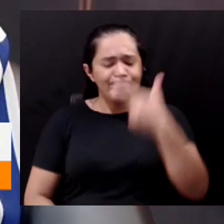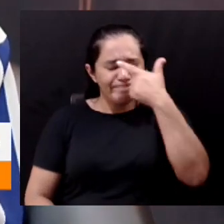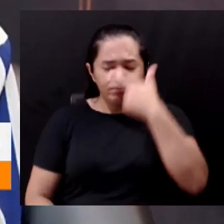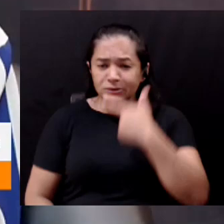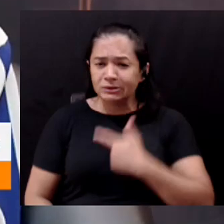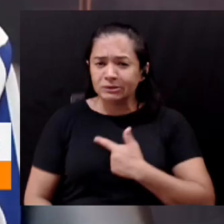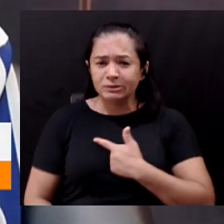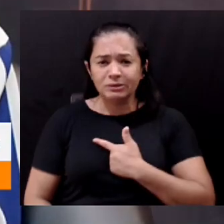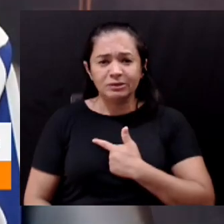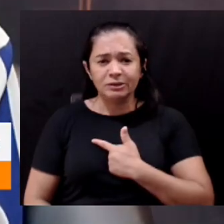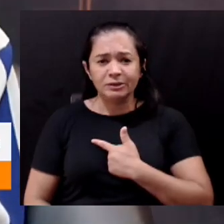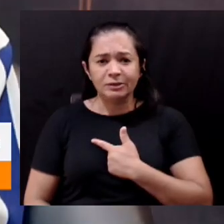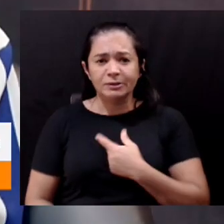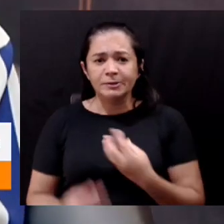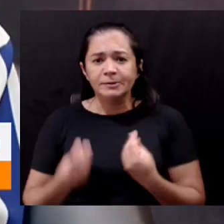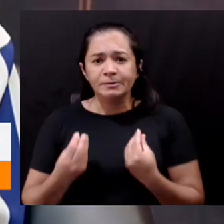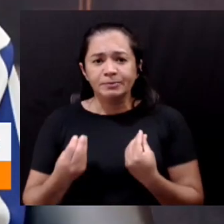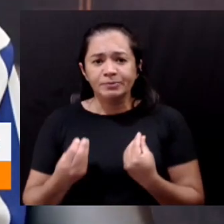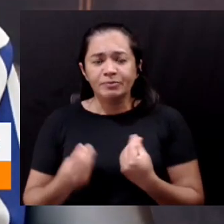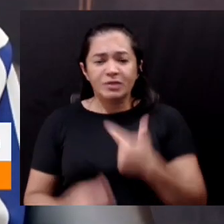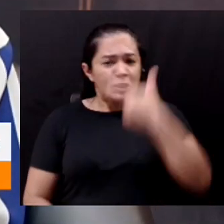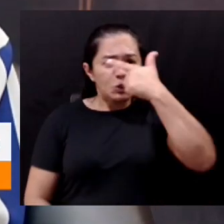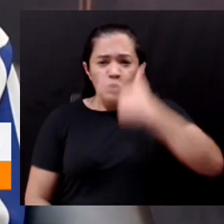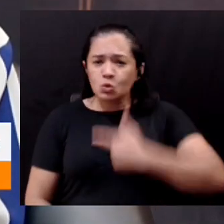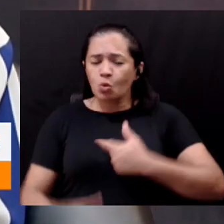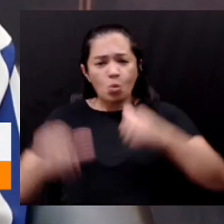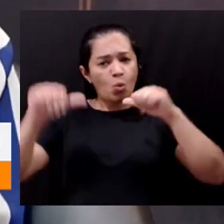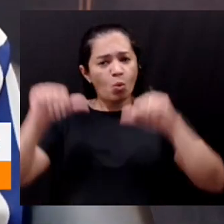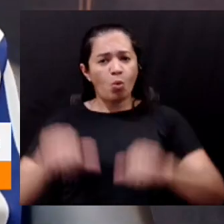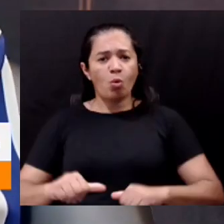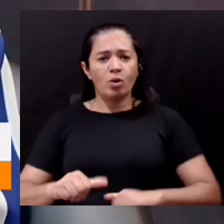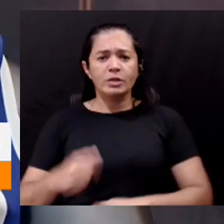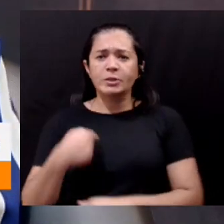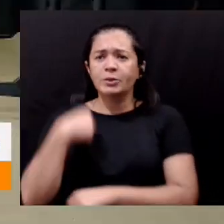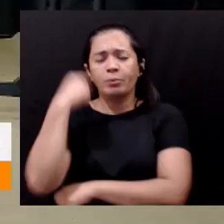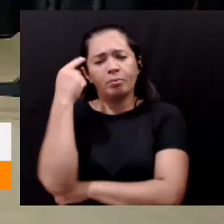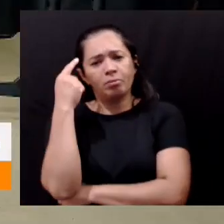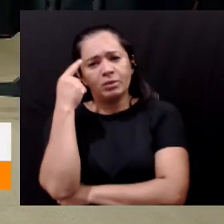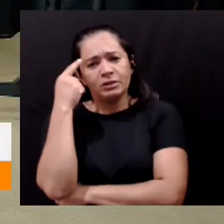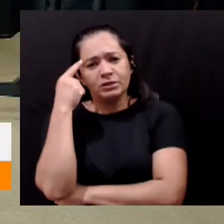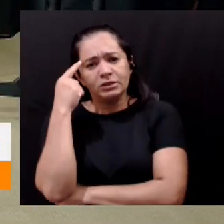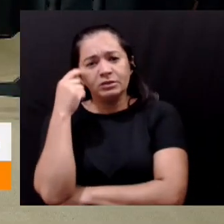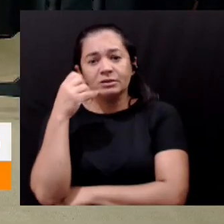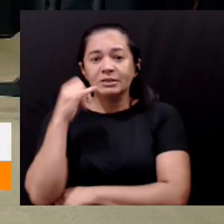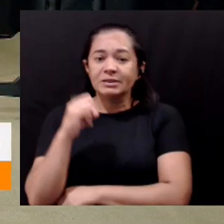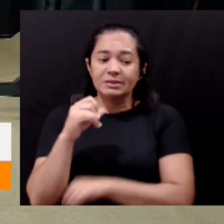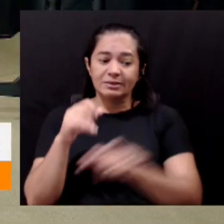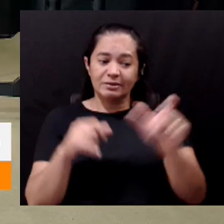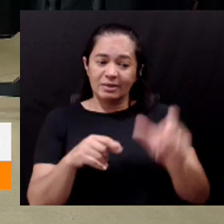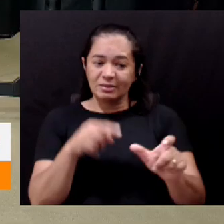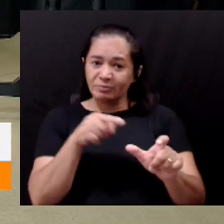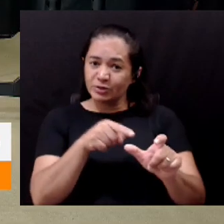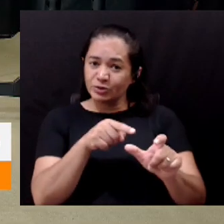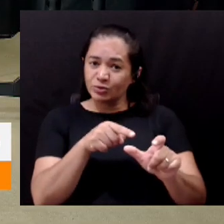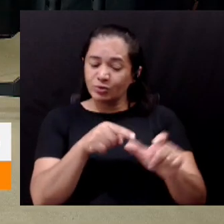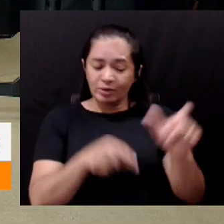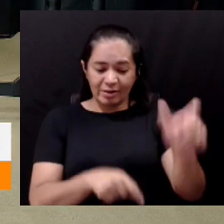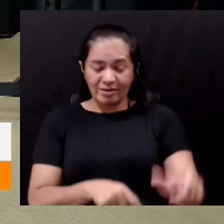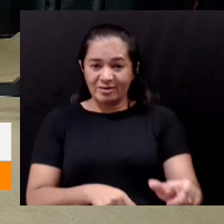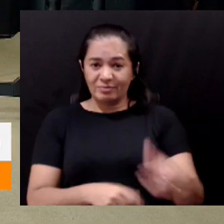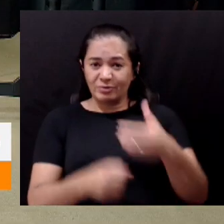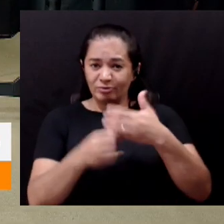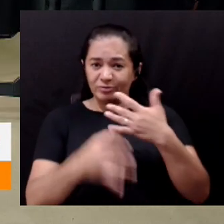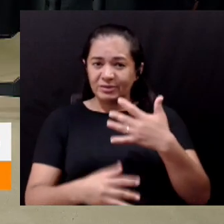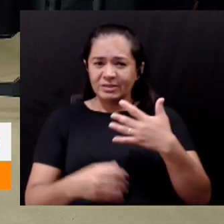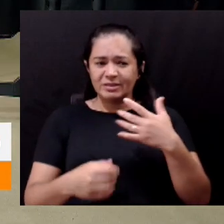uma ridículos, né, ridículos. E aí eu fico pensando, se essa pessoa que fez esse comentário tivesse na frente da família, ela faria o